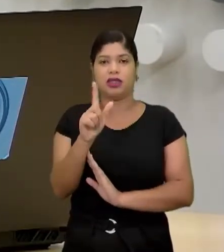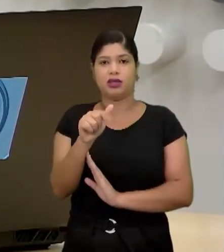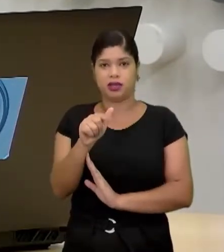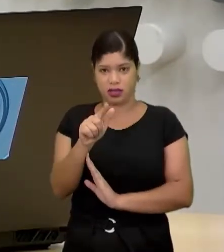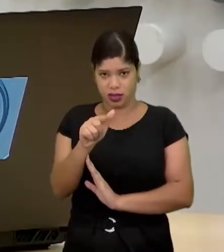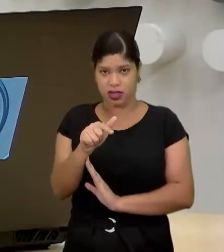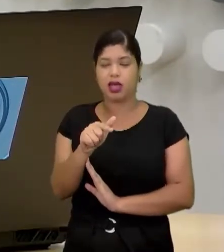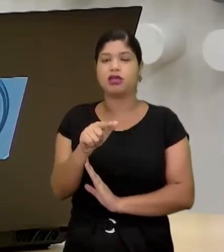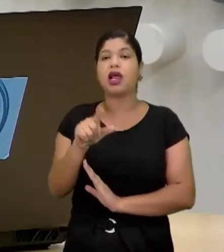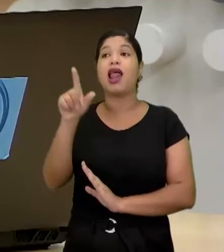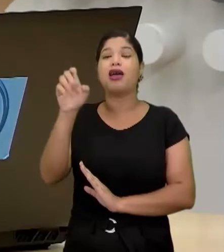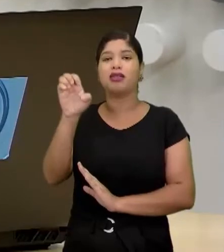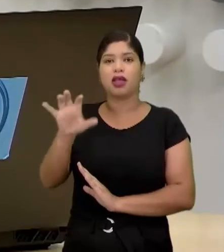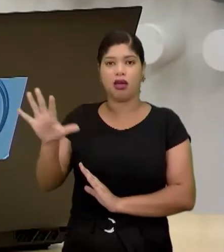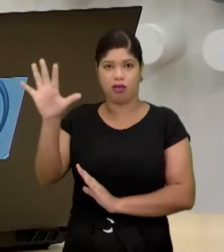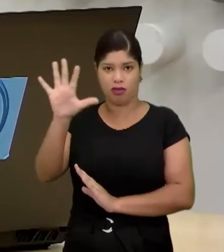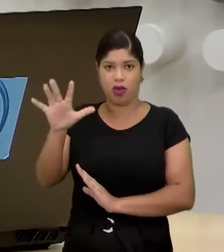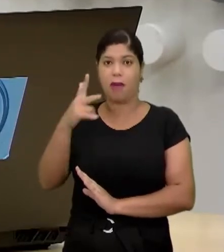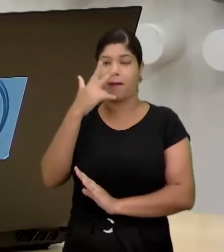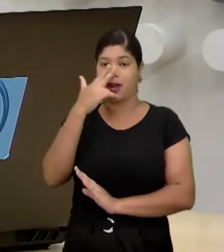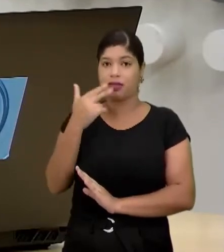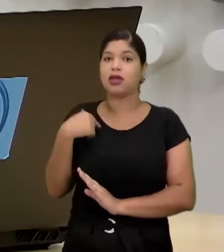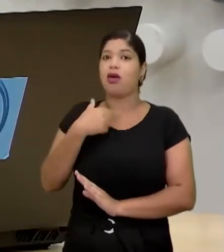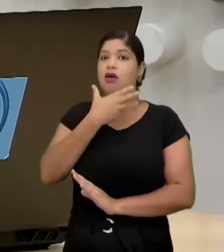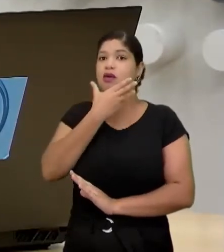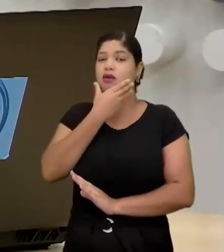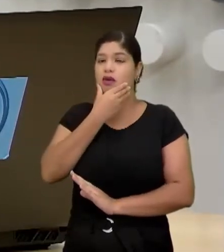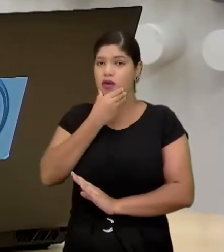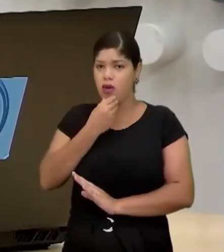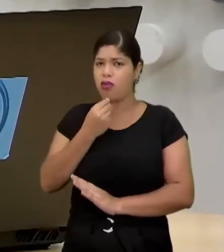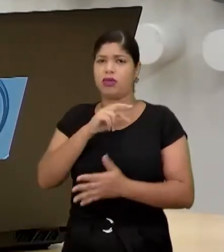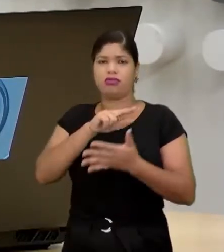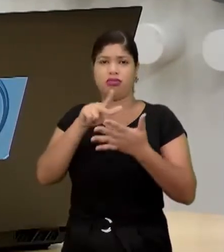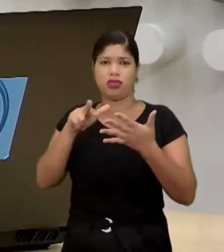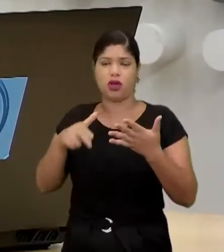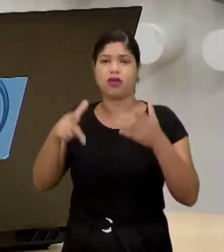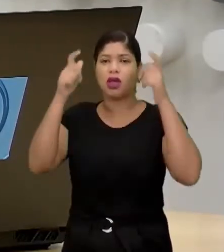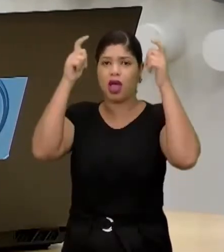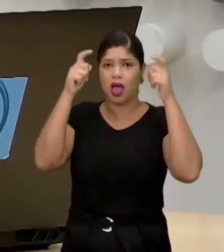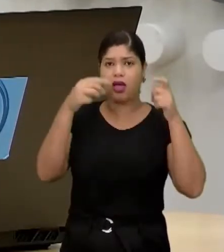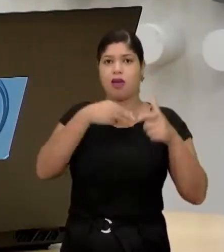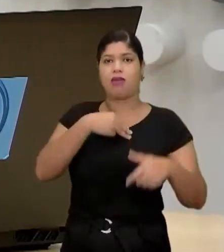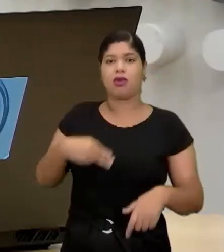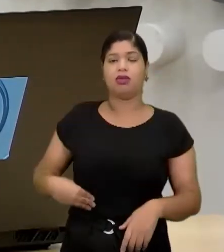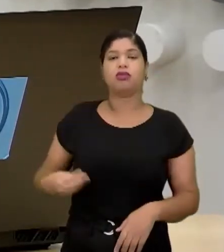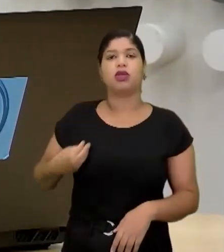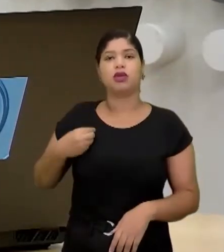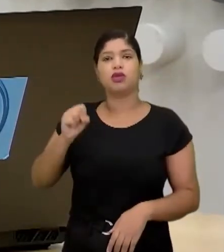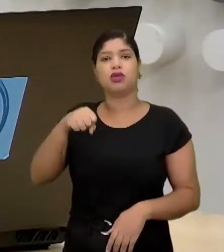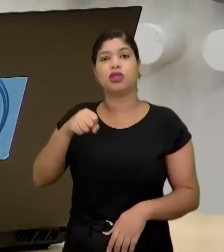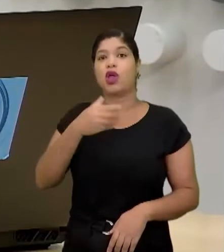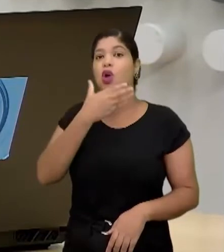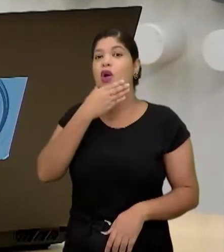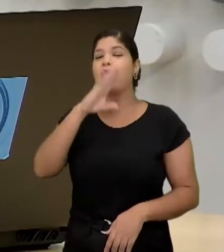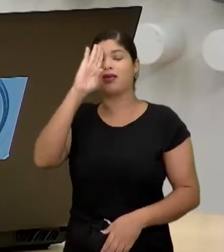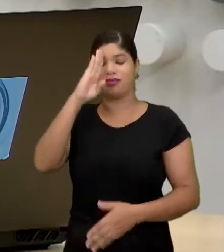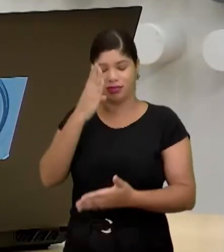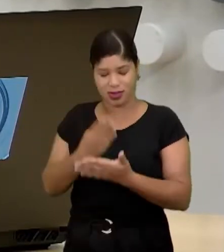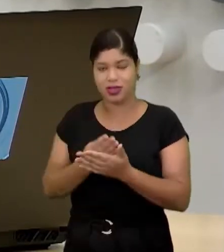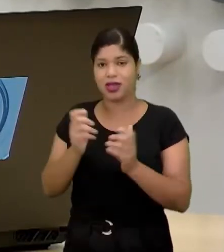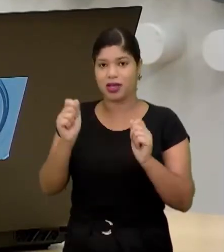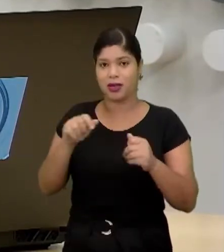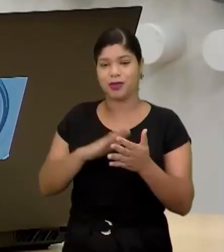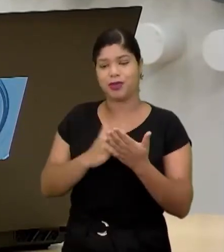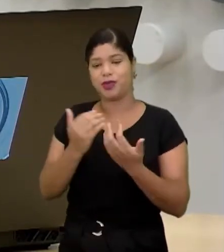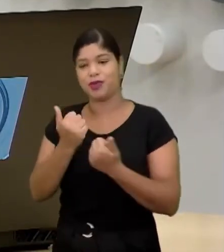na Europa ainda via né reinado dos Reis monarquias né e ele era um defensor da elas ele